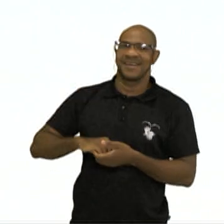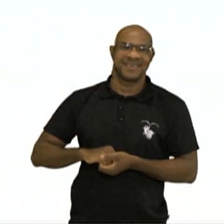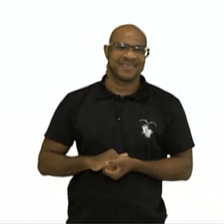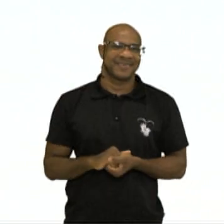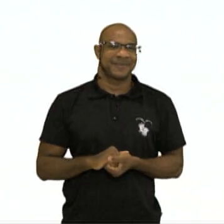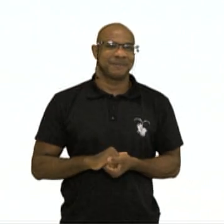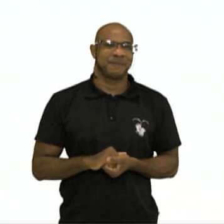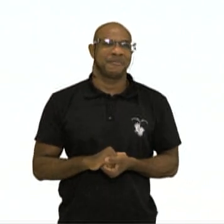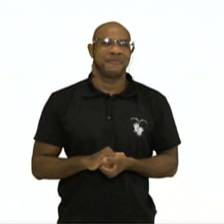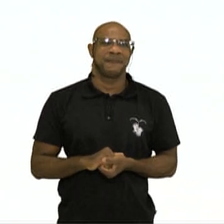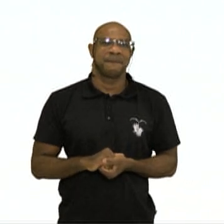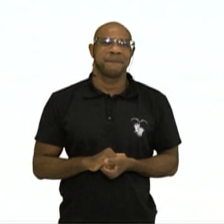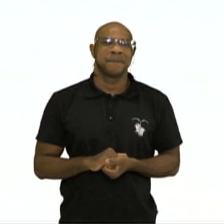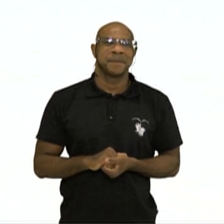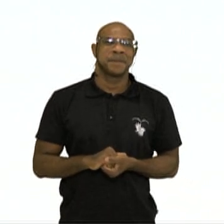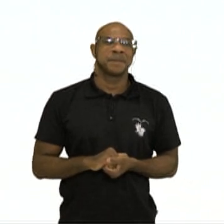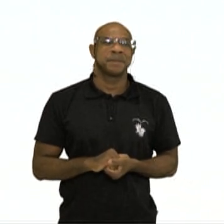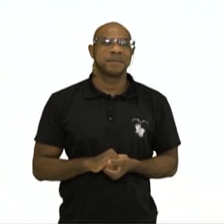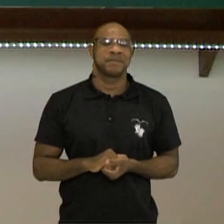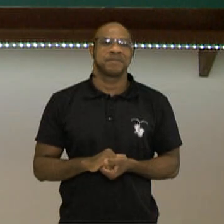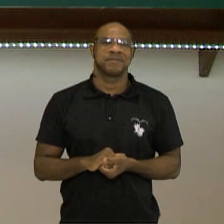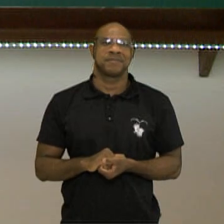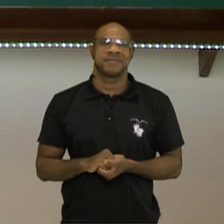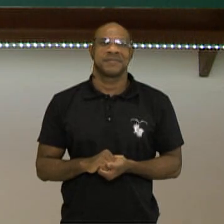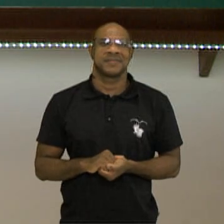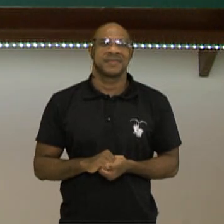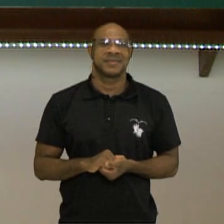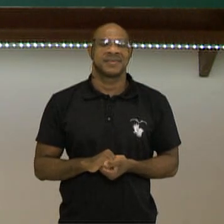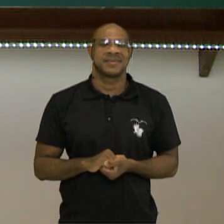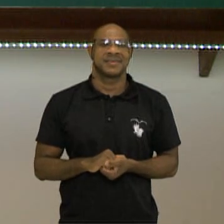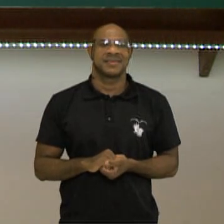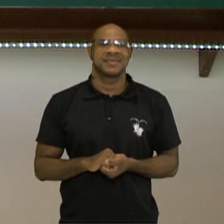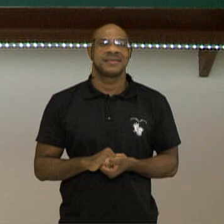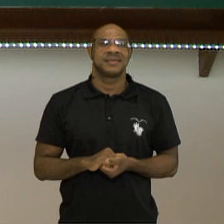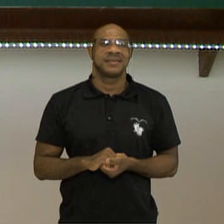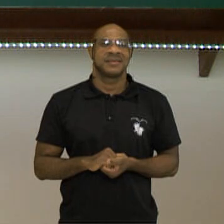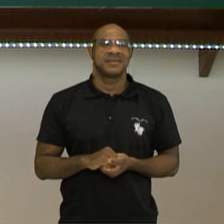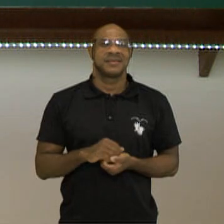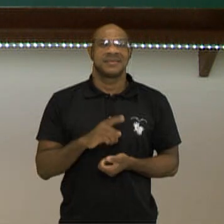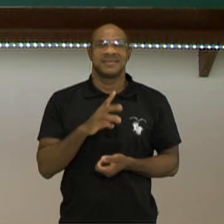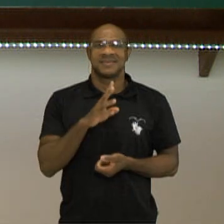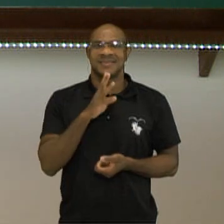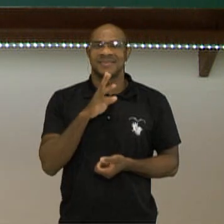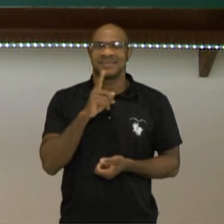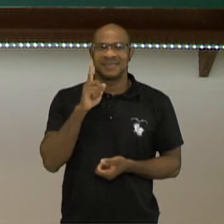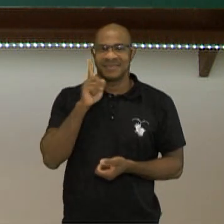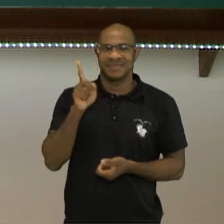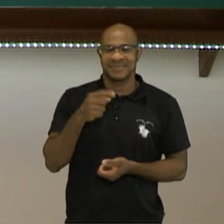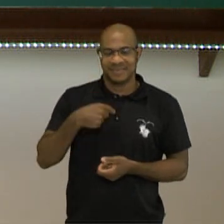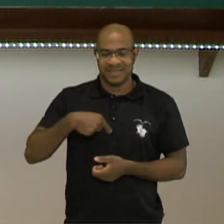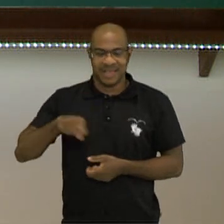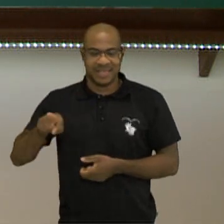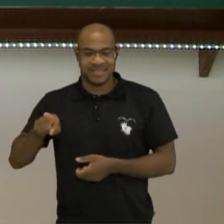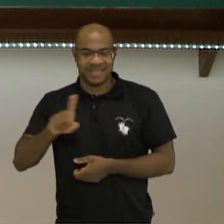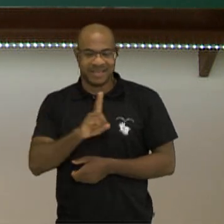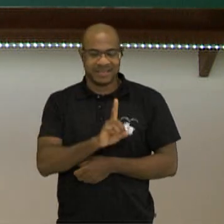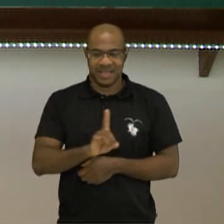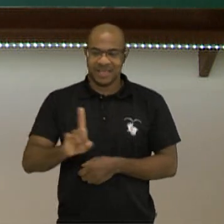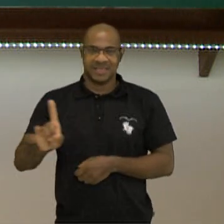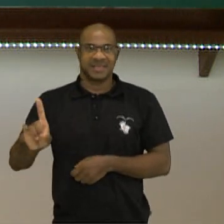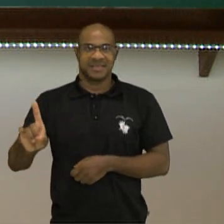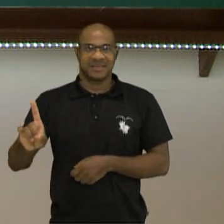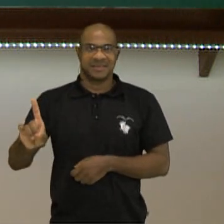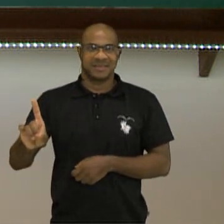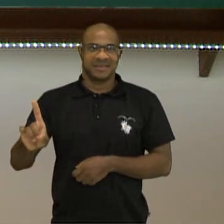library." I am going to the library. Você está vendo que ela já está indo para o lugar, certo?